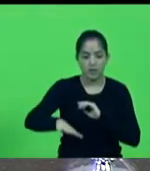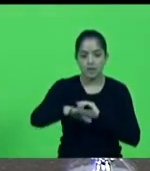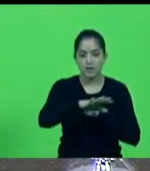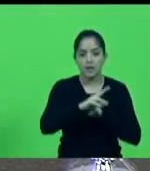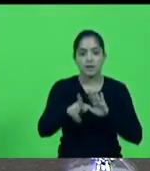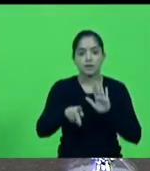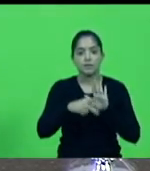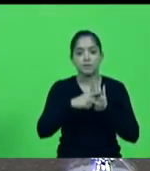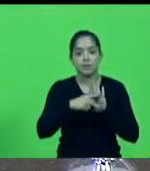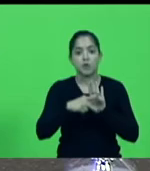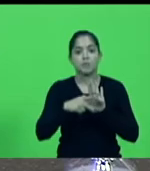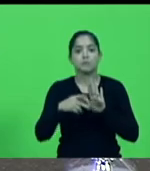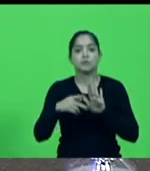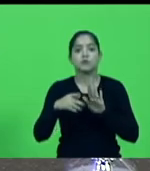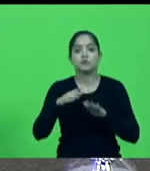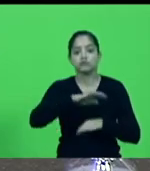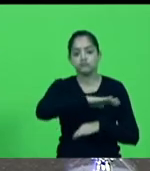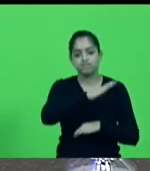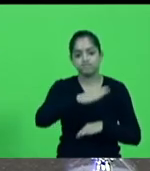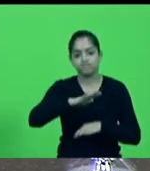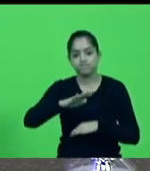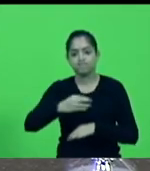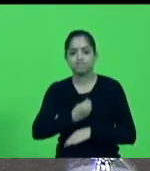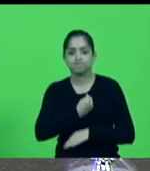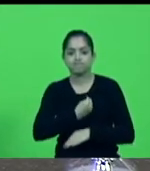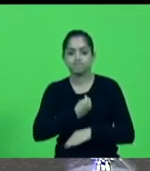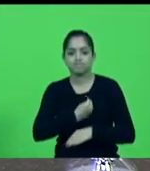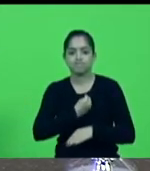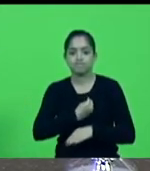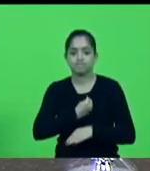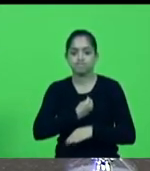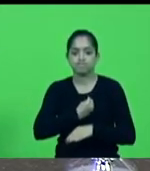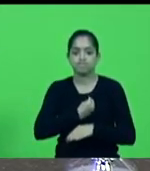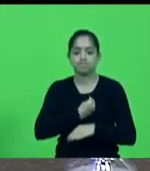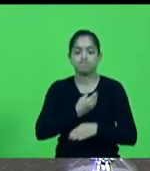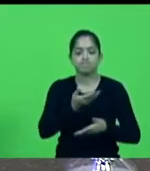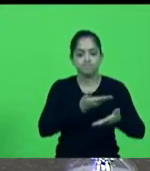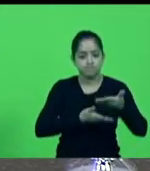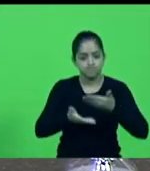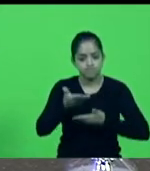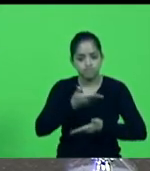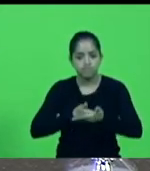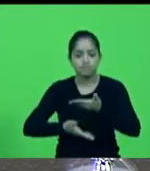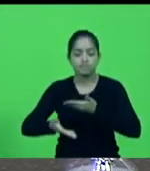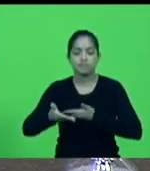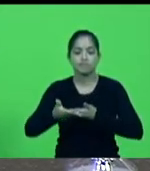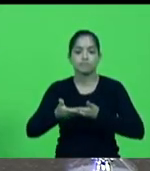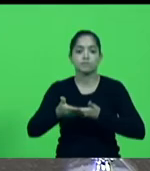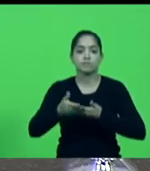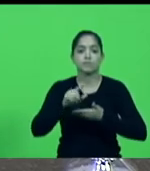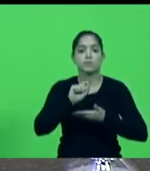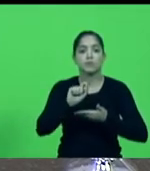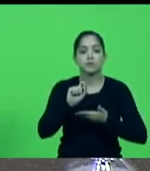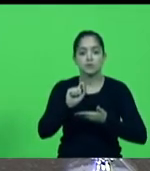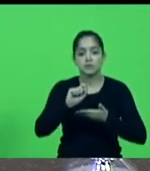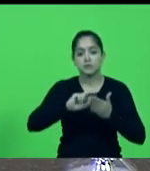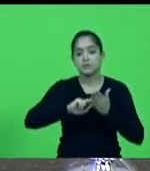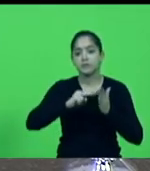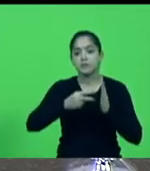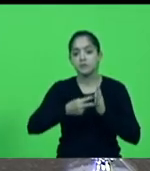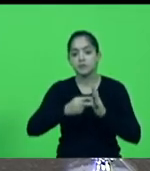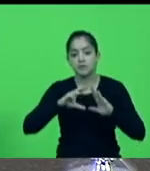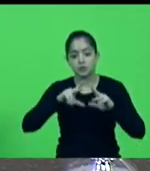ao bioma Mata Atlântica, que no caso do nosso estado significa dizer todo